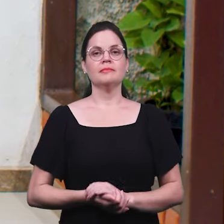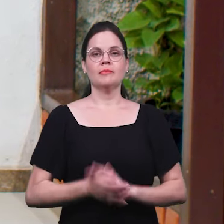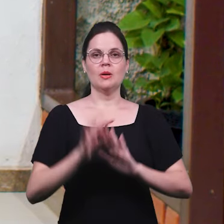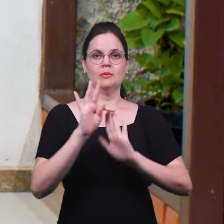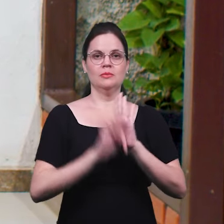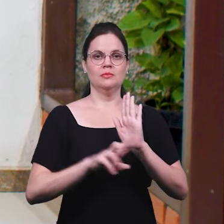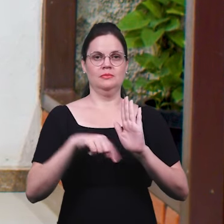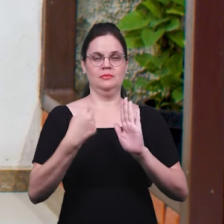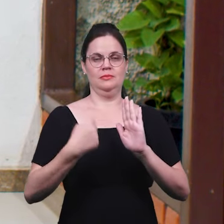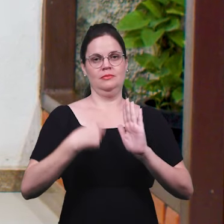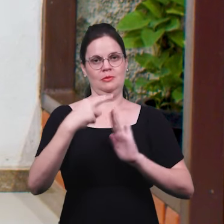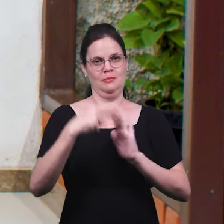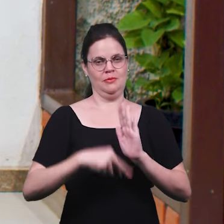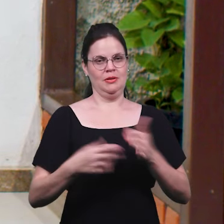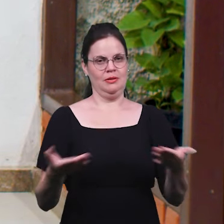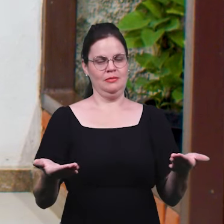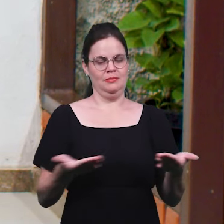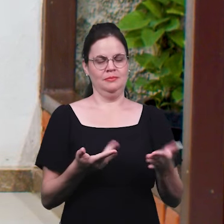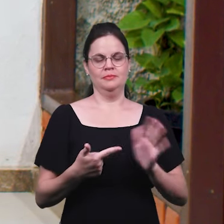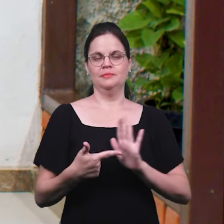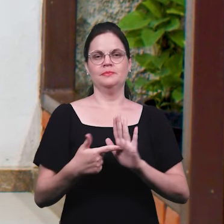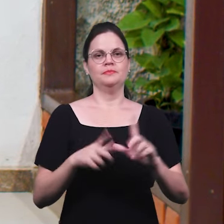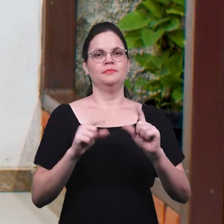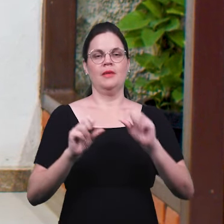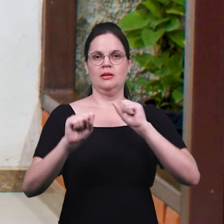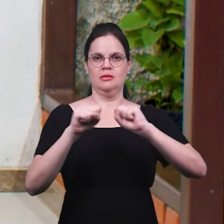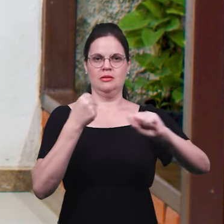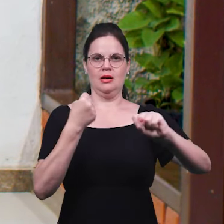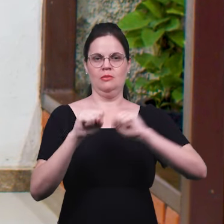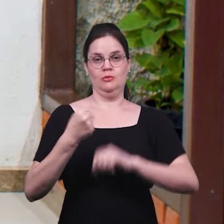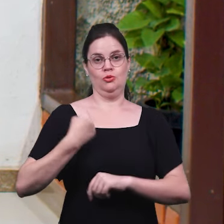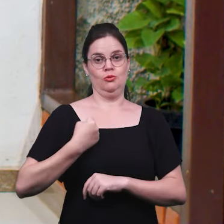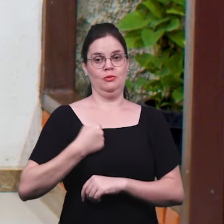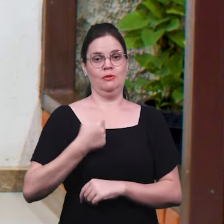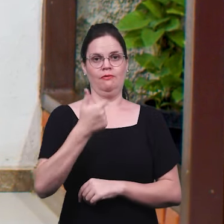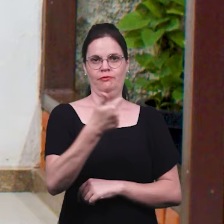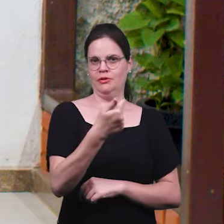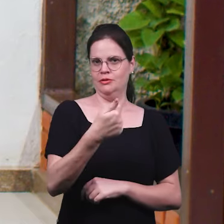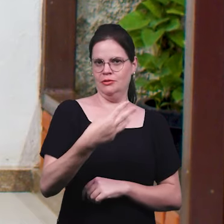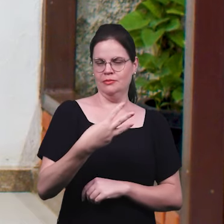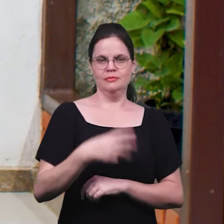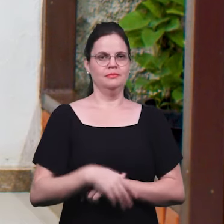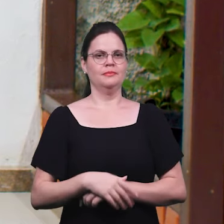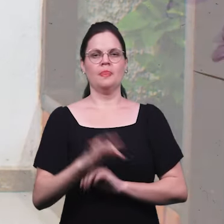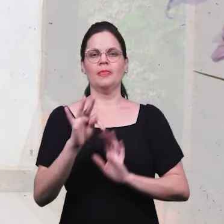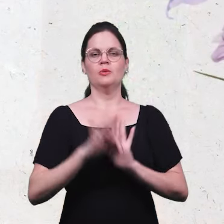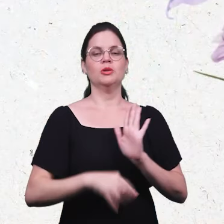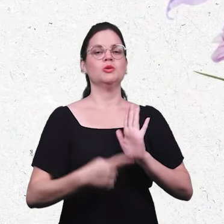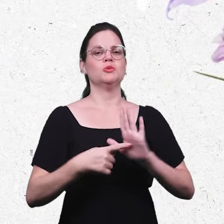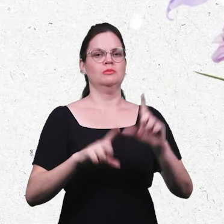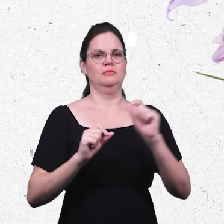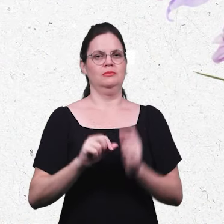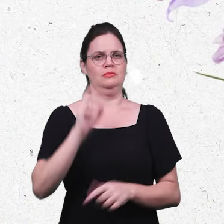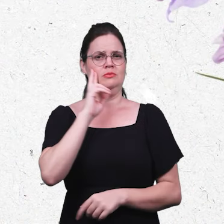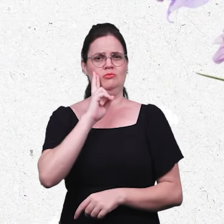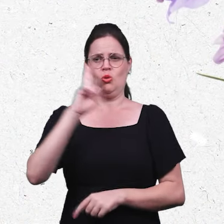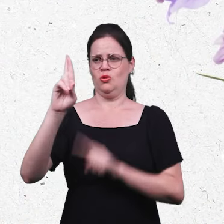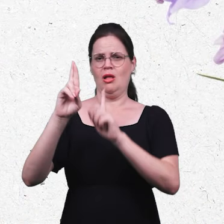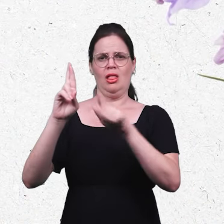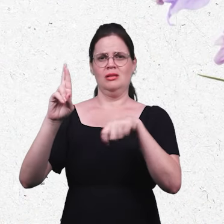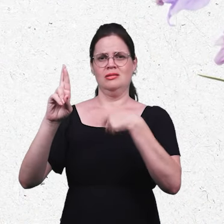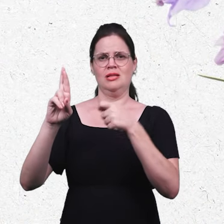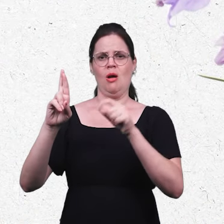palavra que nós vamos ler nessa noite nos fala lá no Salmo 23. A palavra nos fala assim: o Senhor é o meu